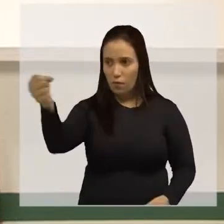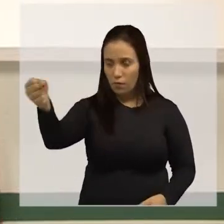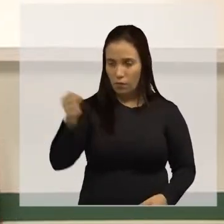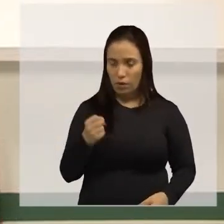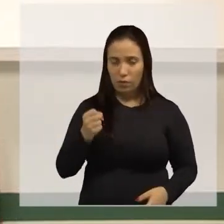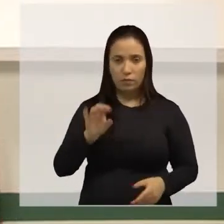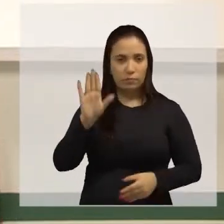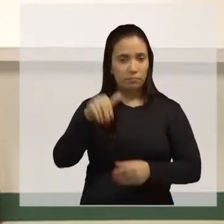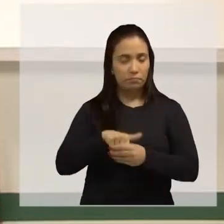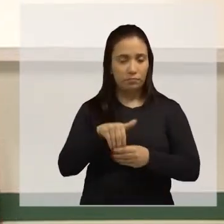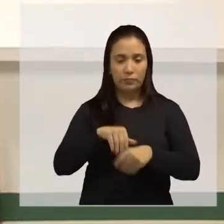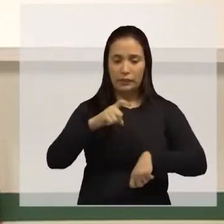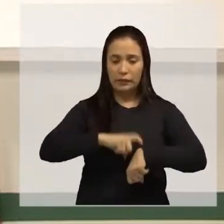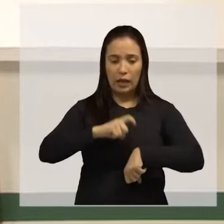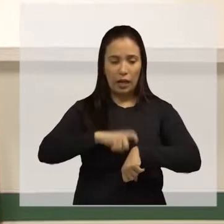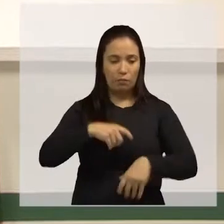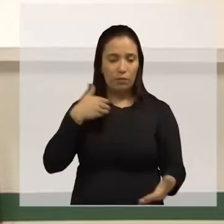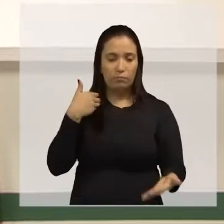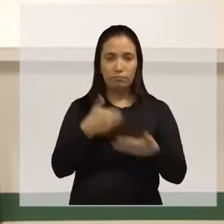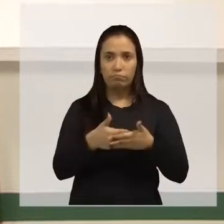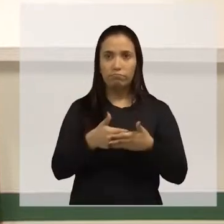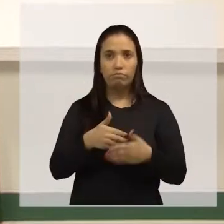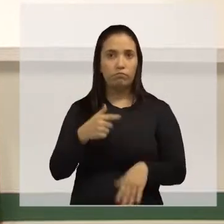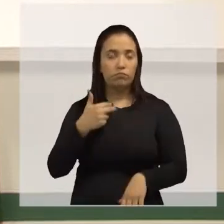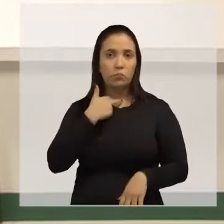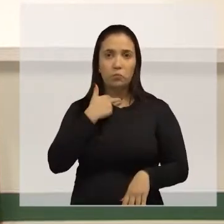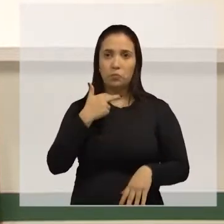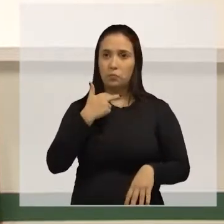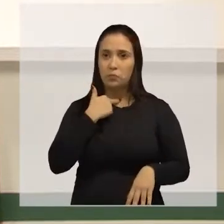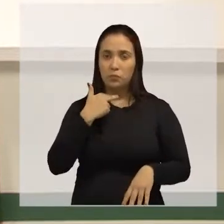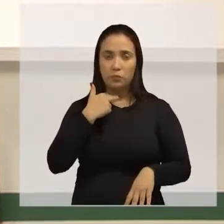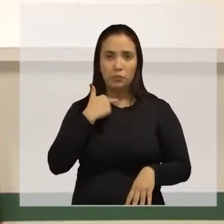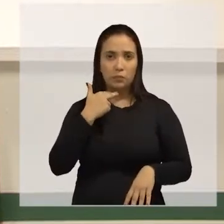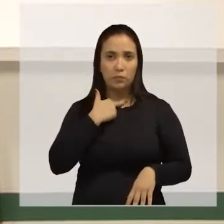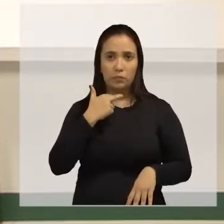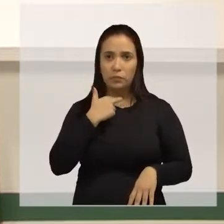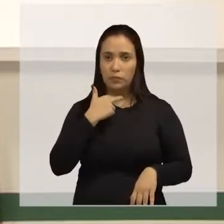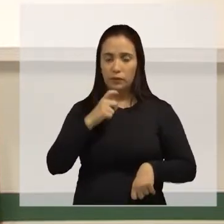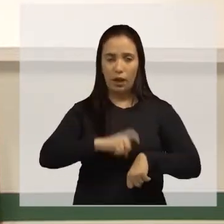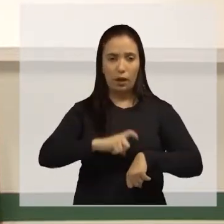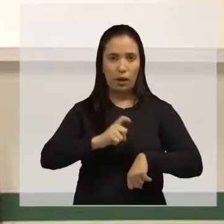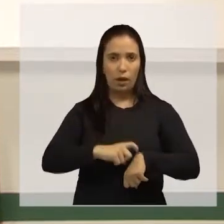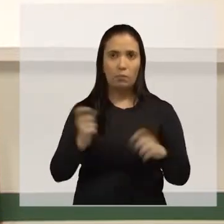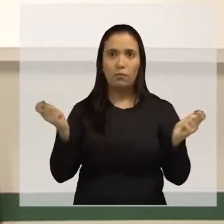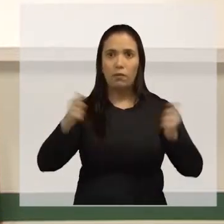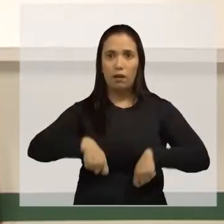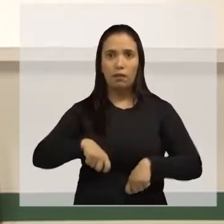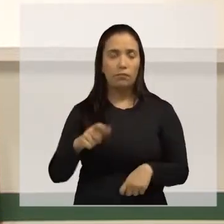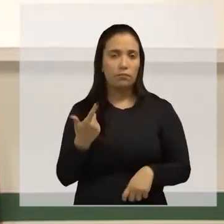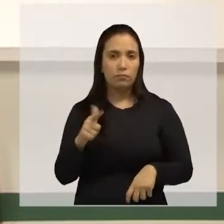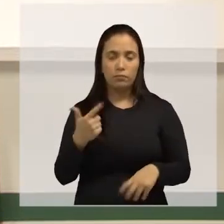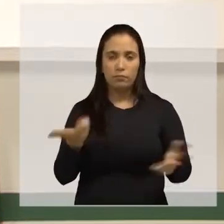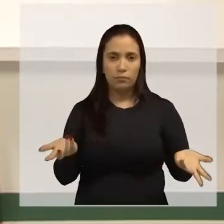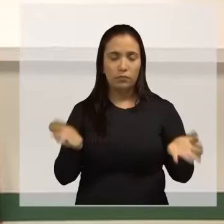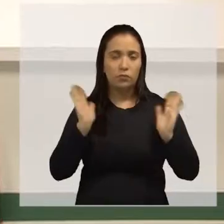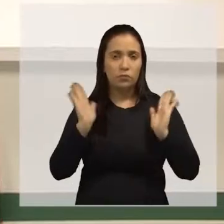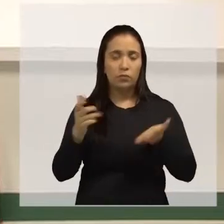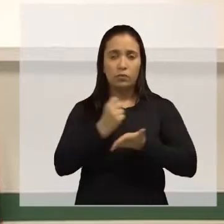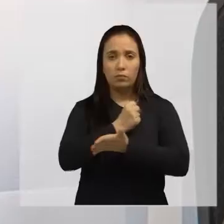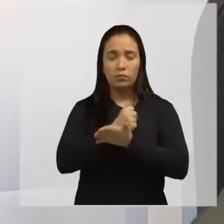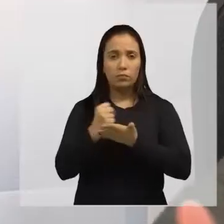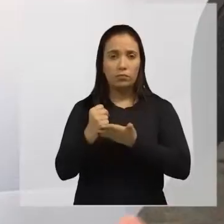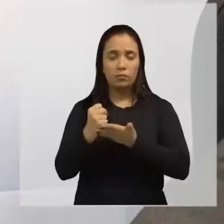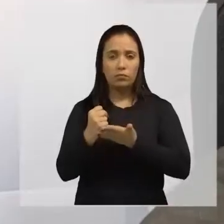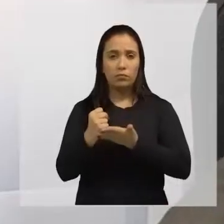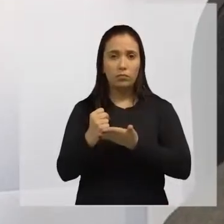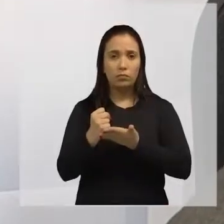tempo. com o PMDB? Não dá tempo, não vão. Não há tempo mais. Não há tempo. Já passamos do meio